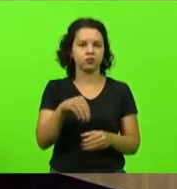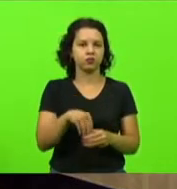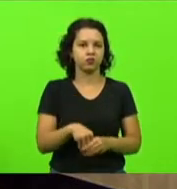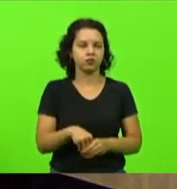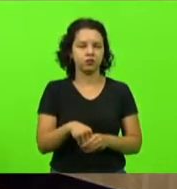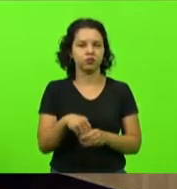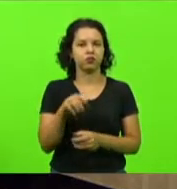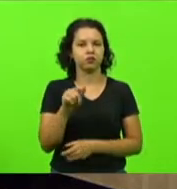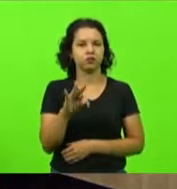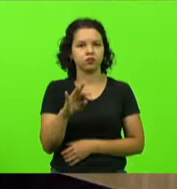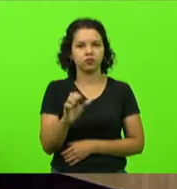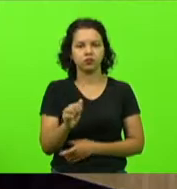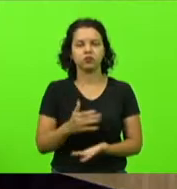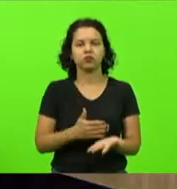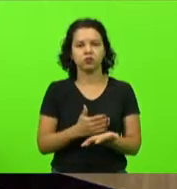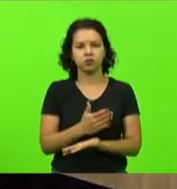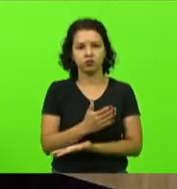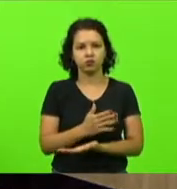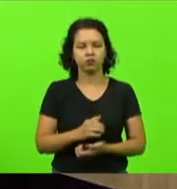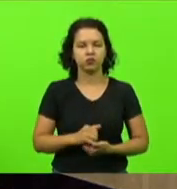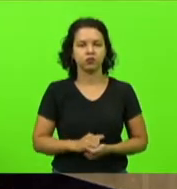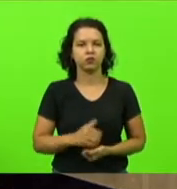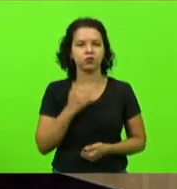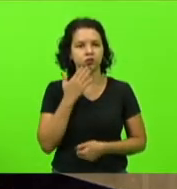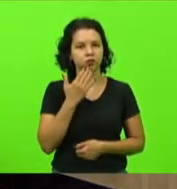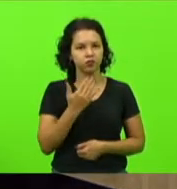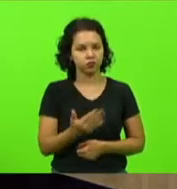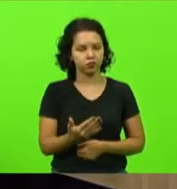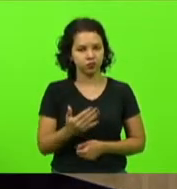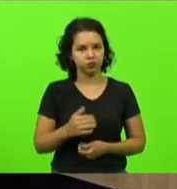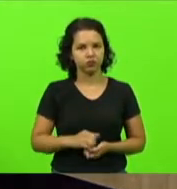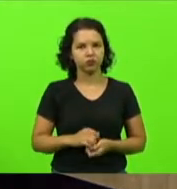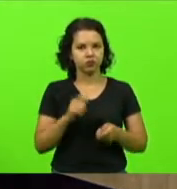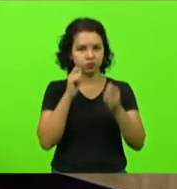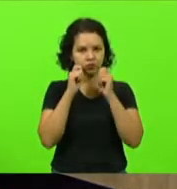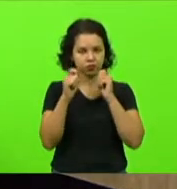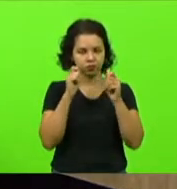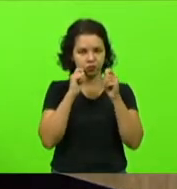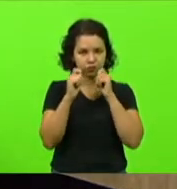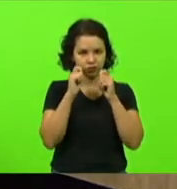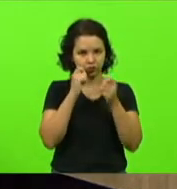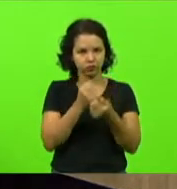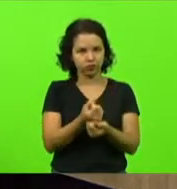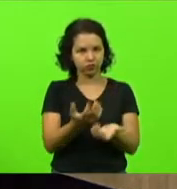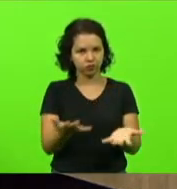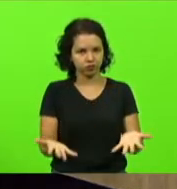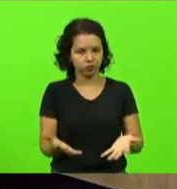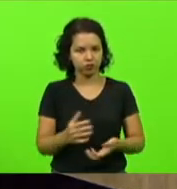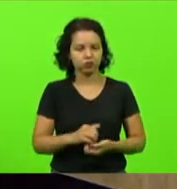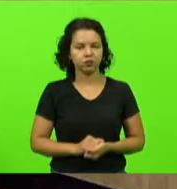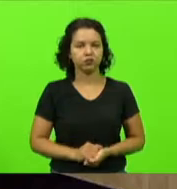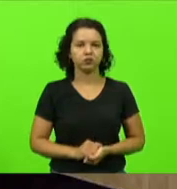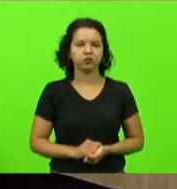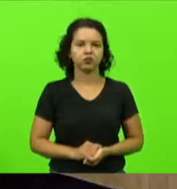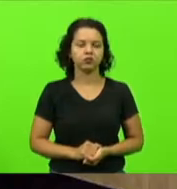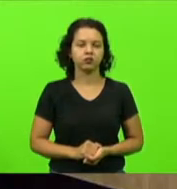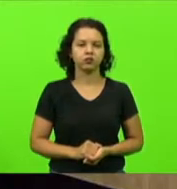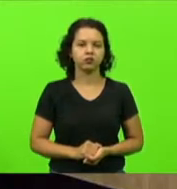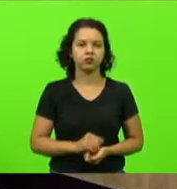dou a ata por aprovada. Solicito a assessoria que proceda à distribuição do expediente.